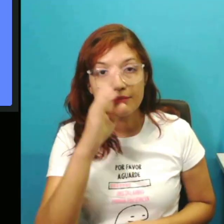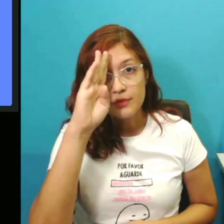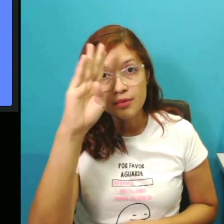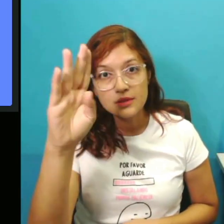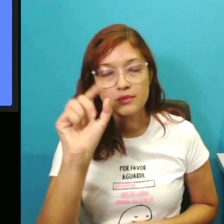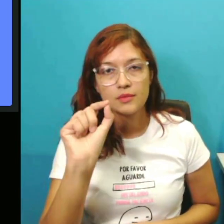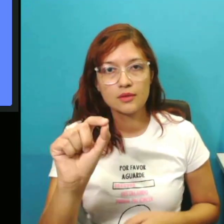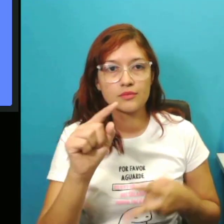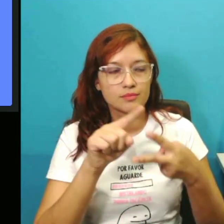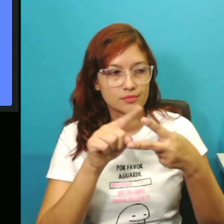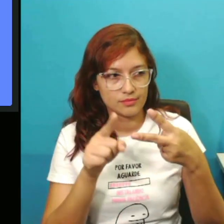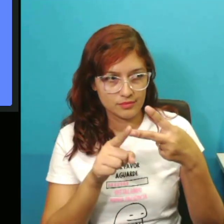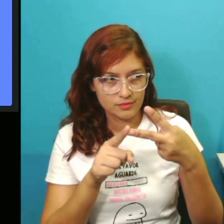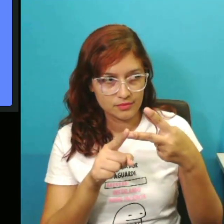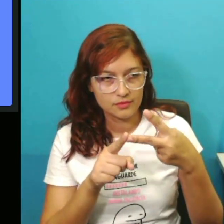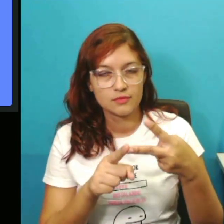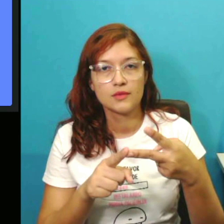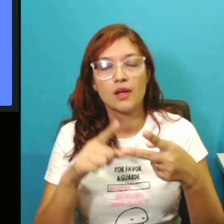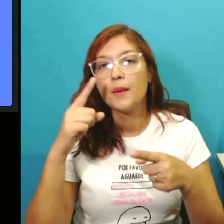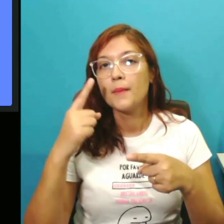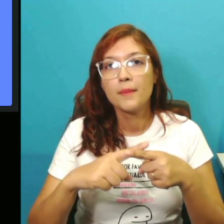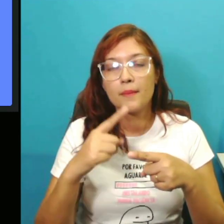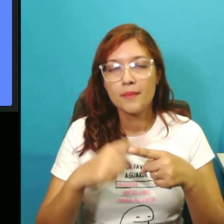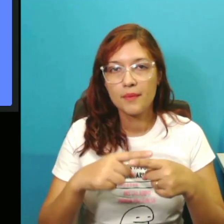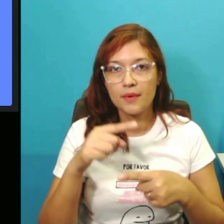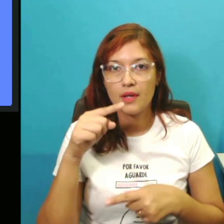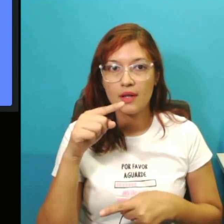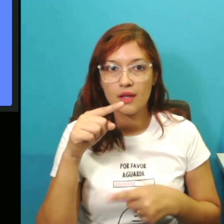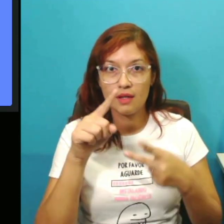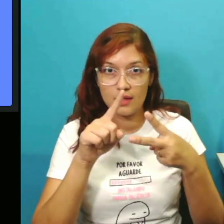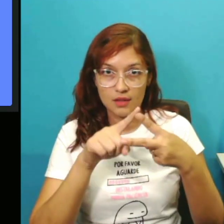mas gostaria de destacar esses dois,